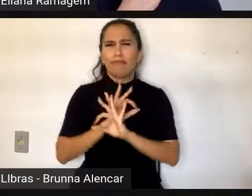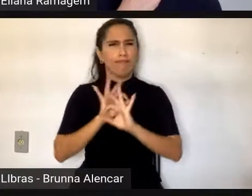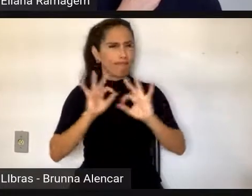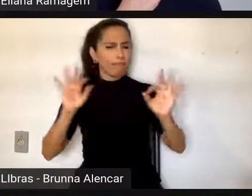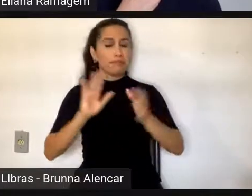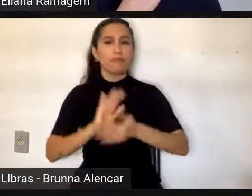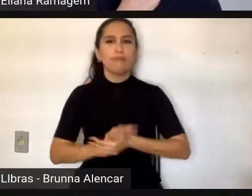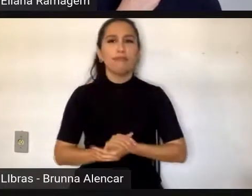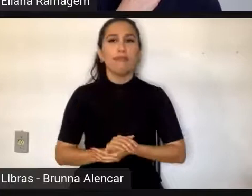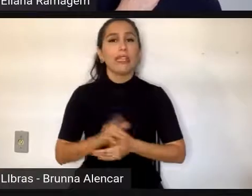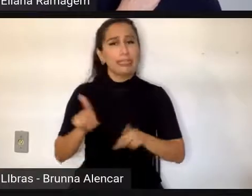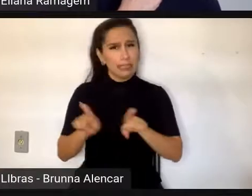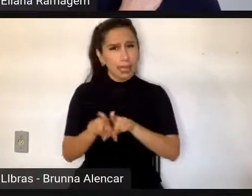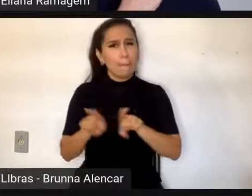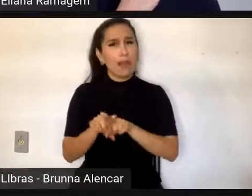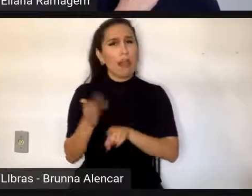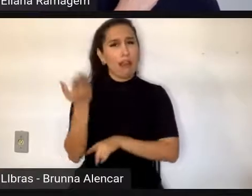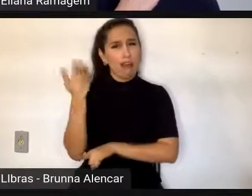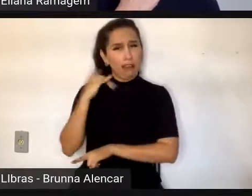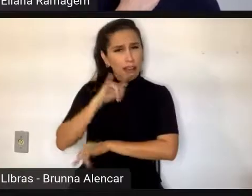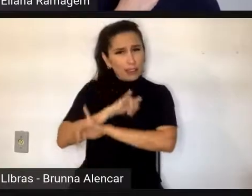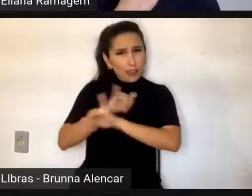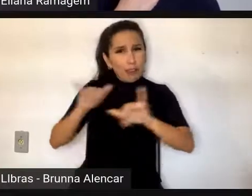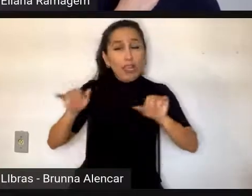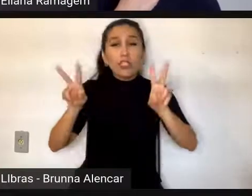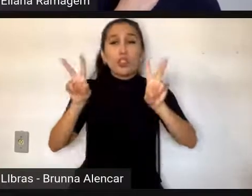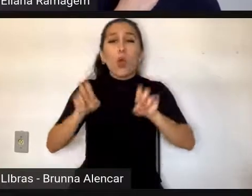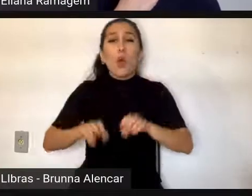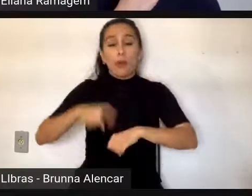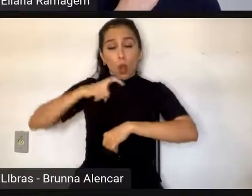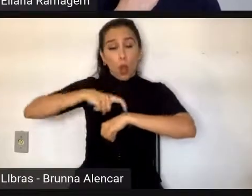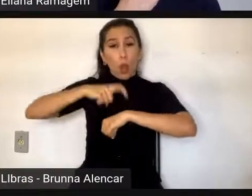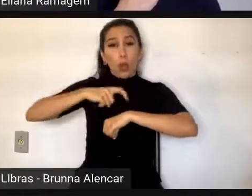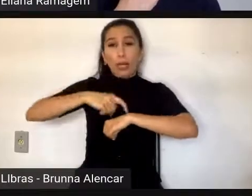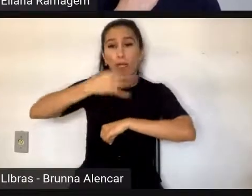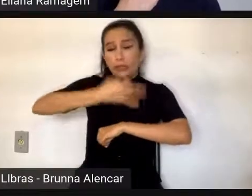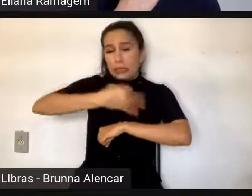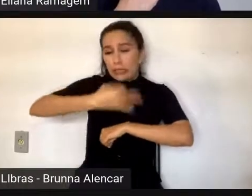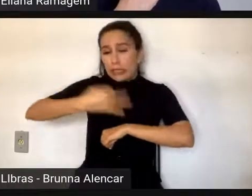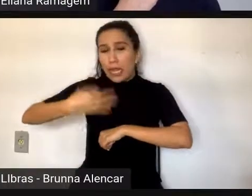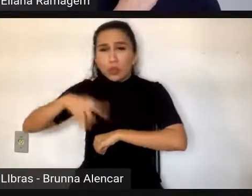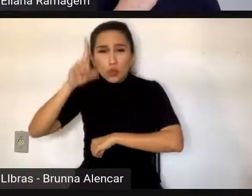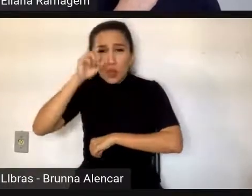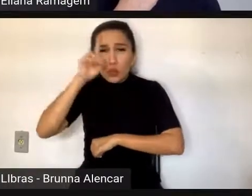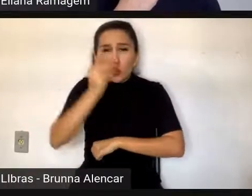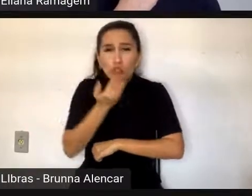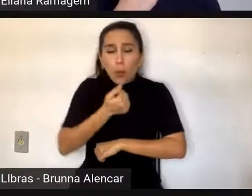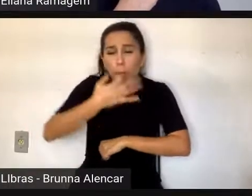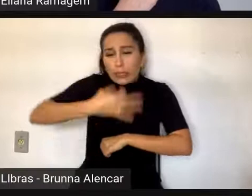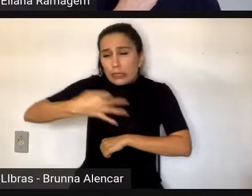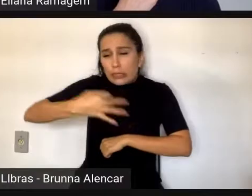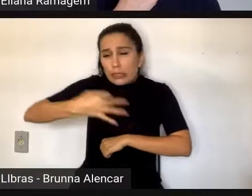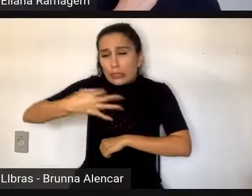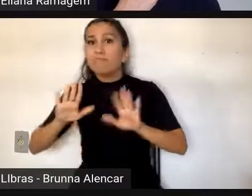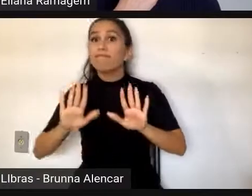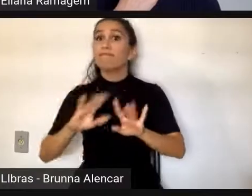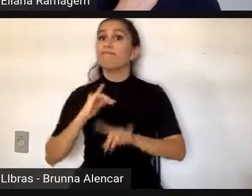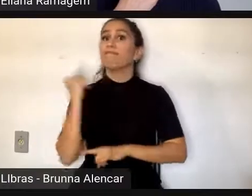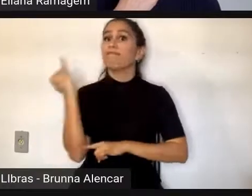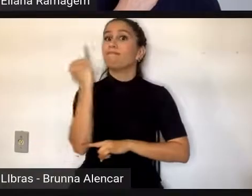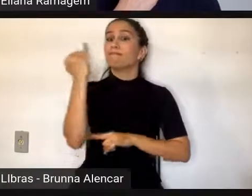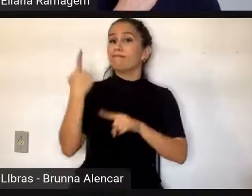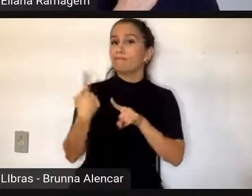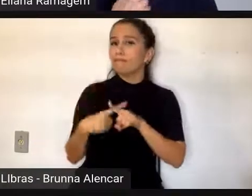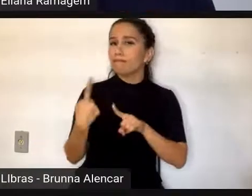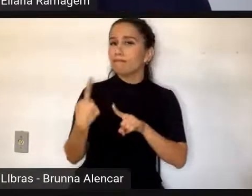sobre estabelecer a rotina alimentar, né? Criar um horário para refeição, isso também é importante porque